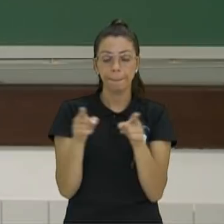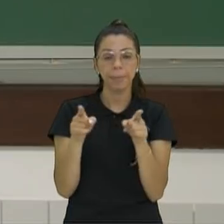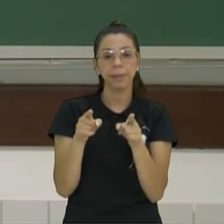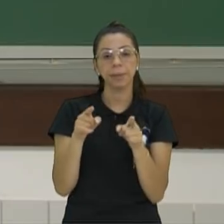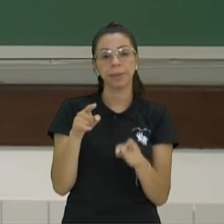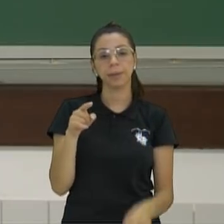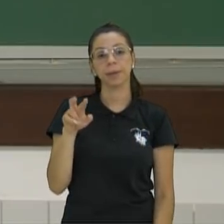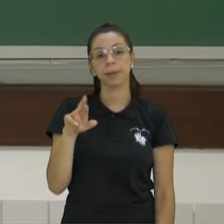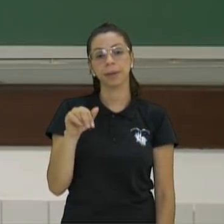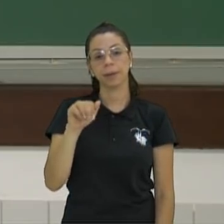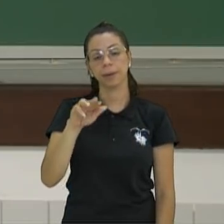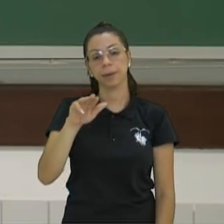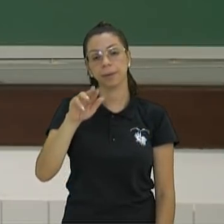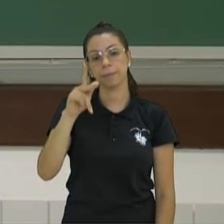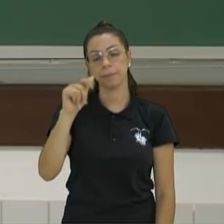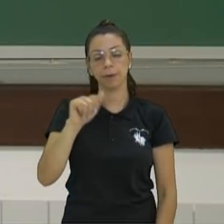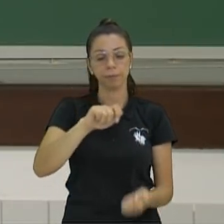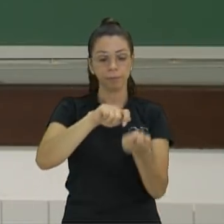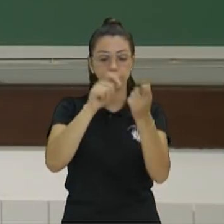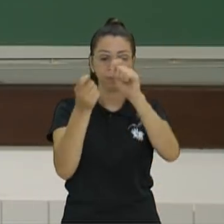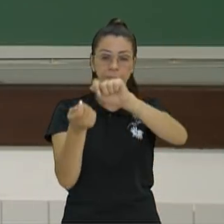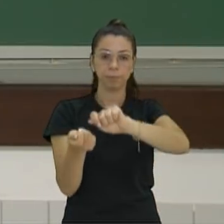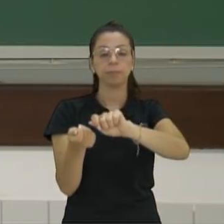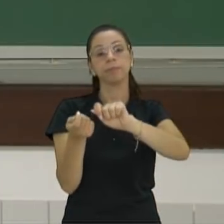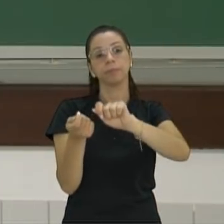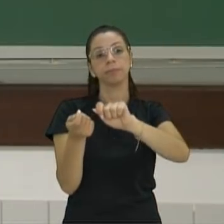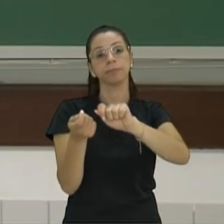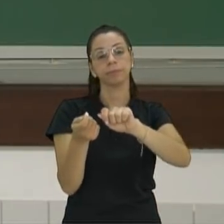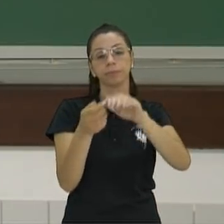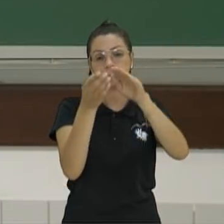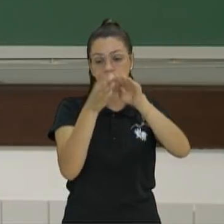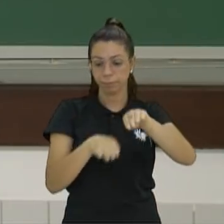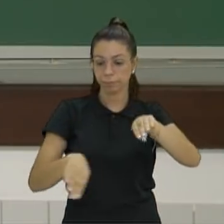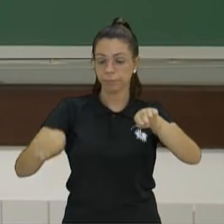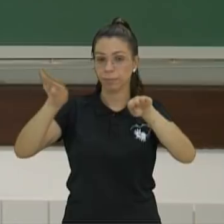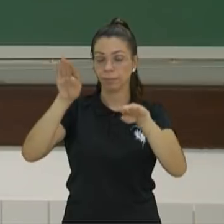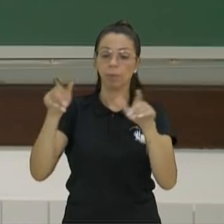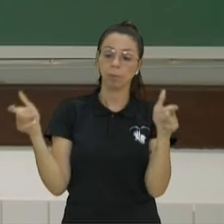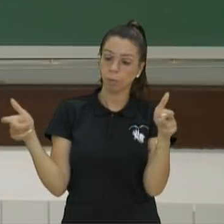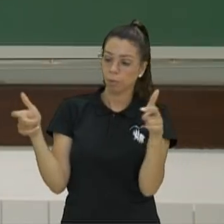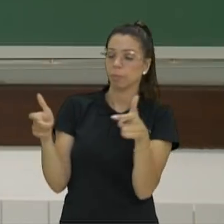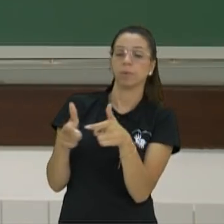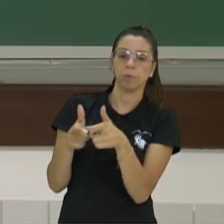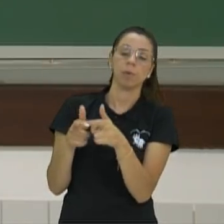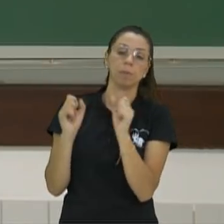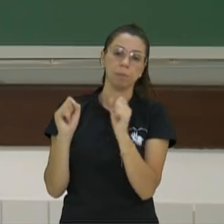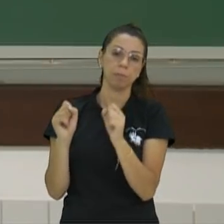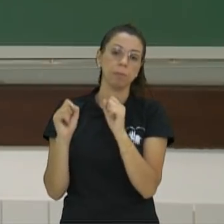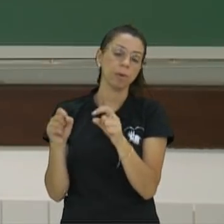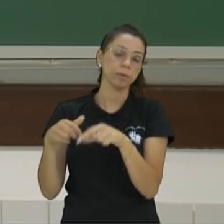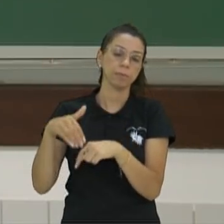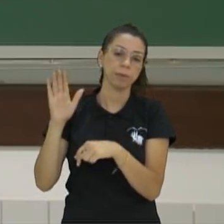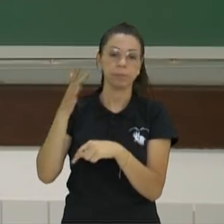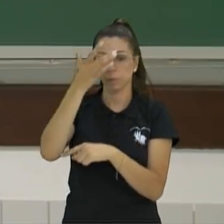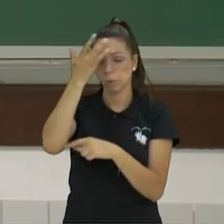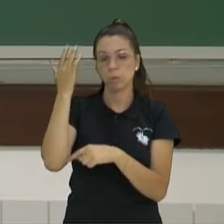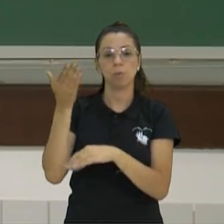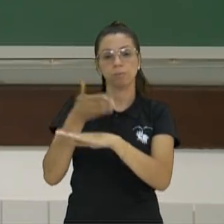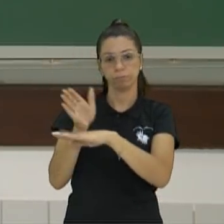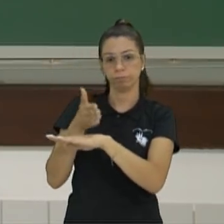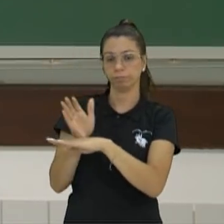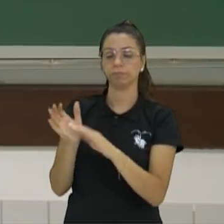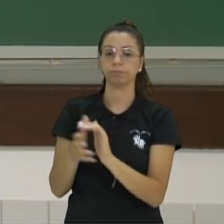uma adaptação aí, principalmente do vertical, para um ambiente menor, podendo ser praticado por mais pessoas, tá bom?